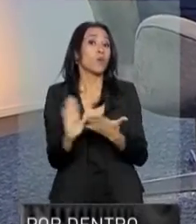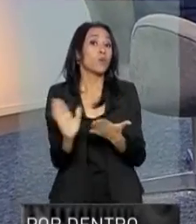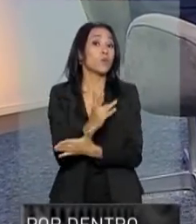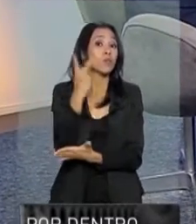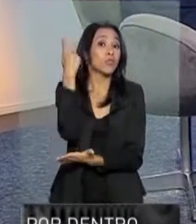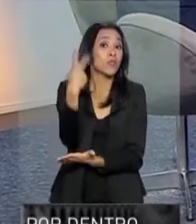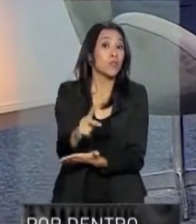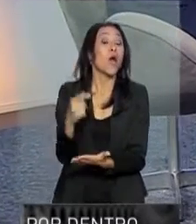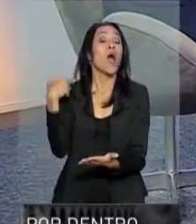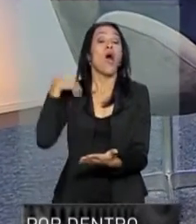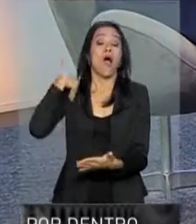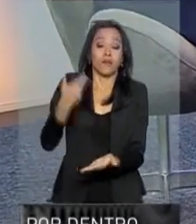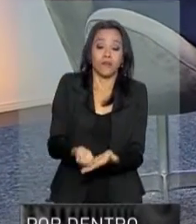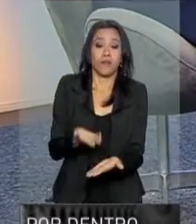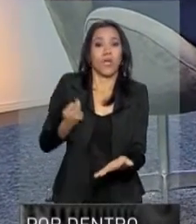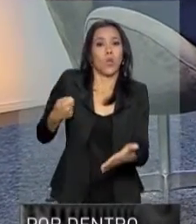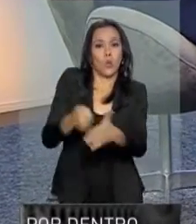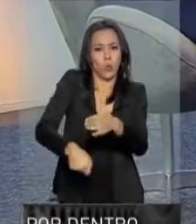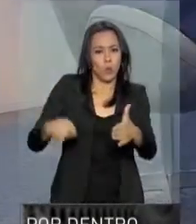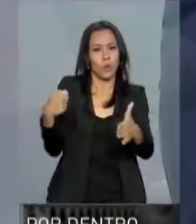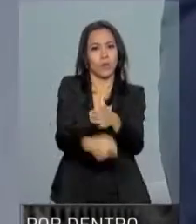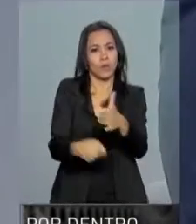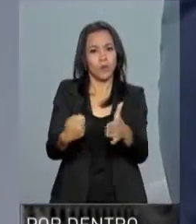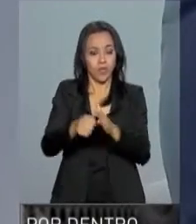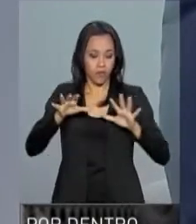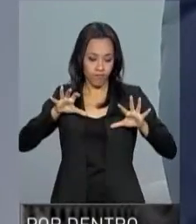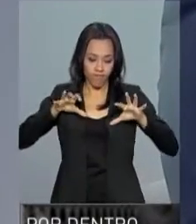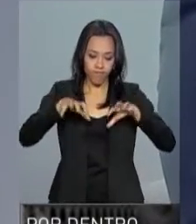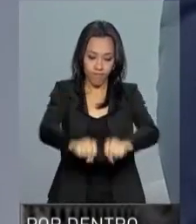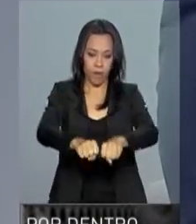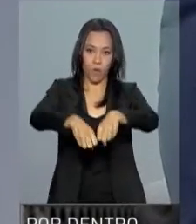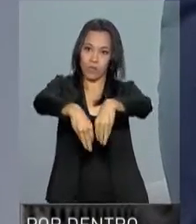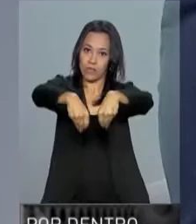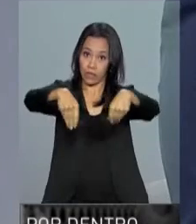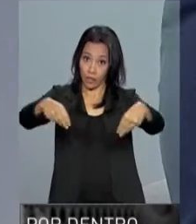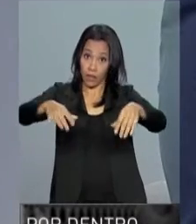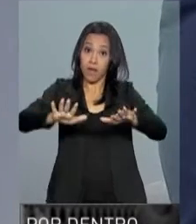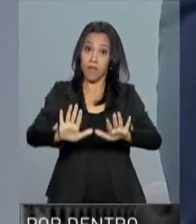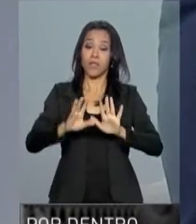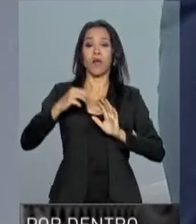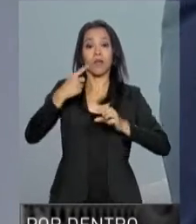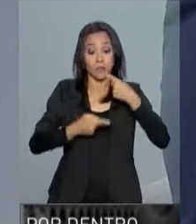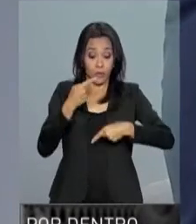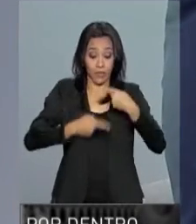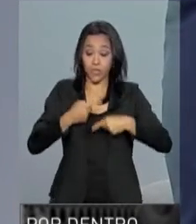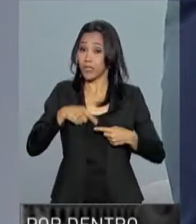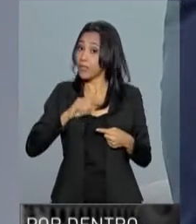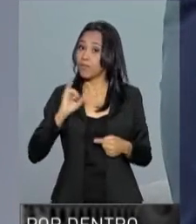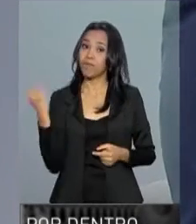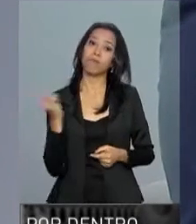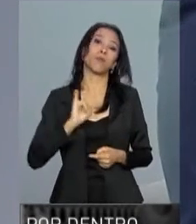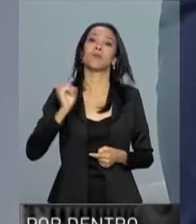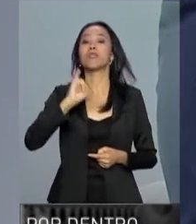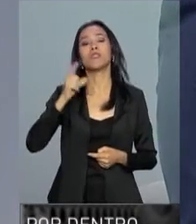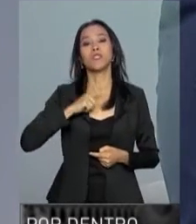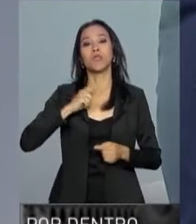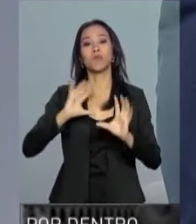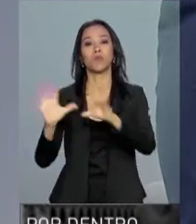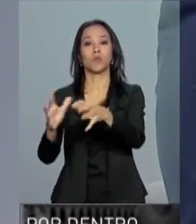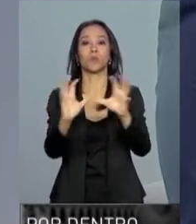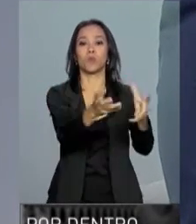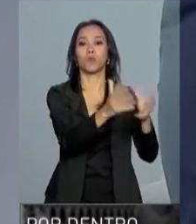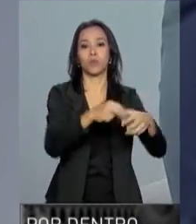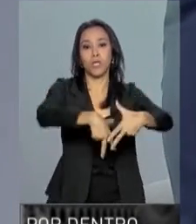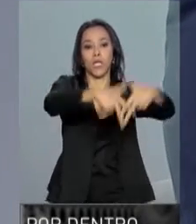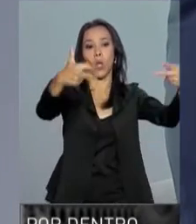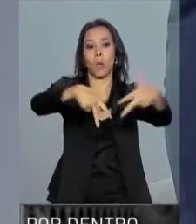sua maioria ainda lutam por esse acesso à terra mas as políticas públicas são importantíssimas nós temos muitos Quilombos hoje